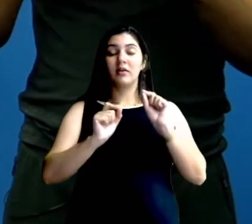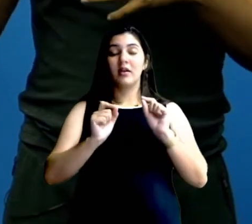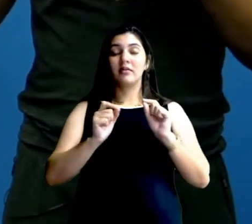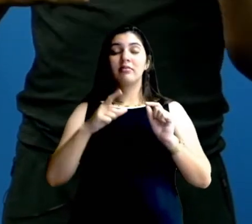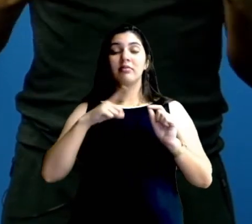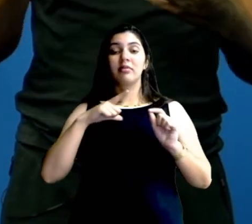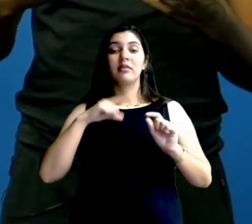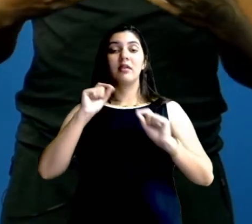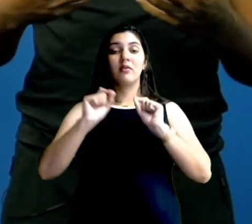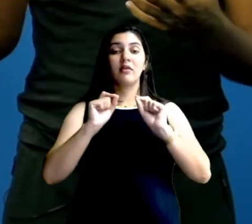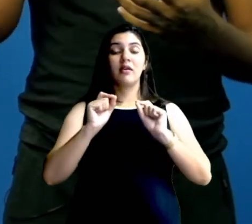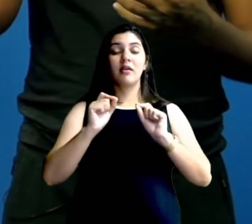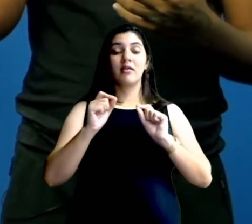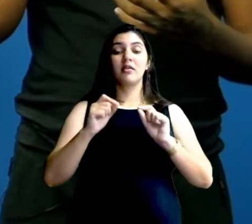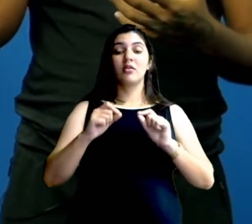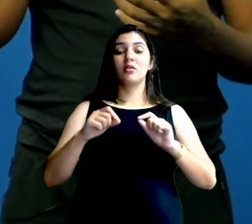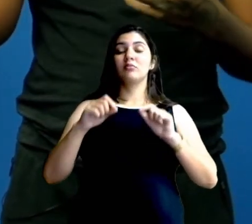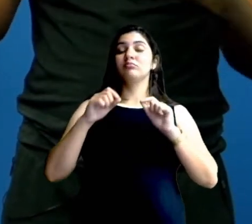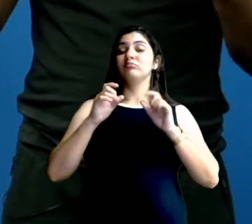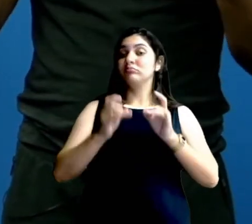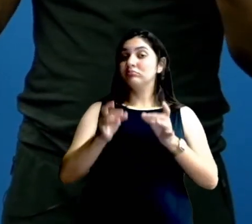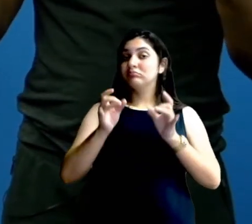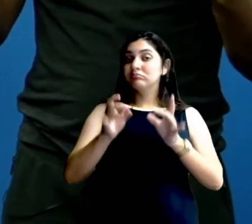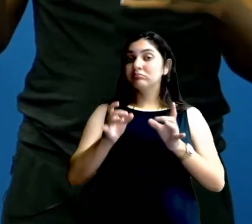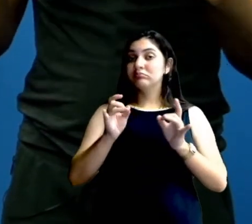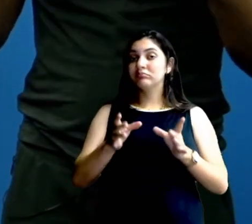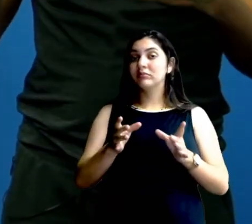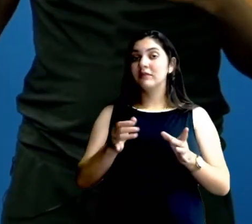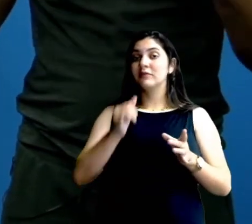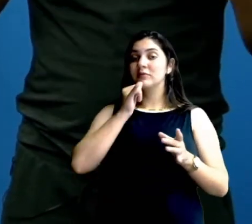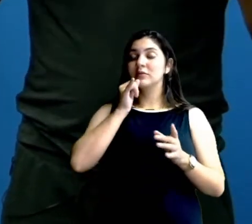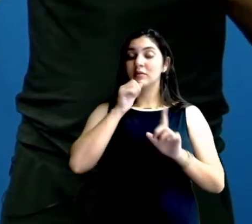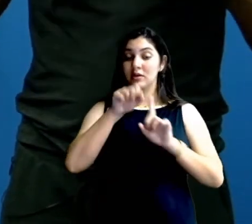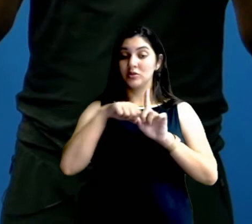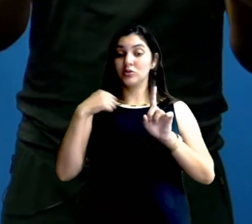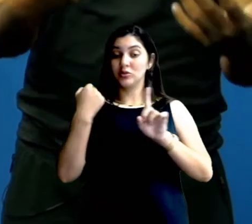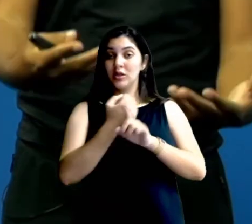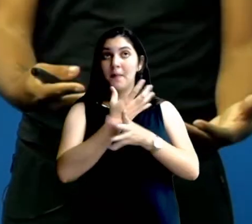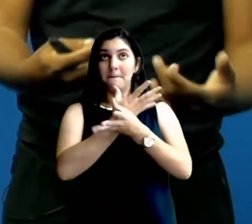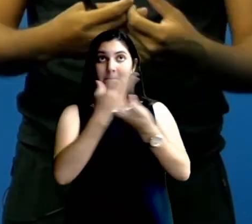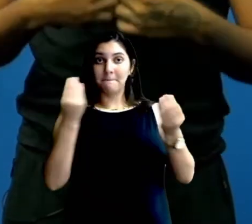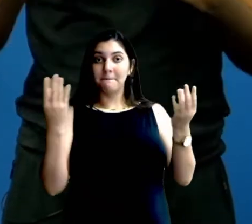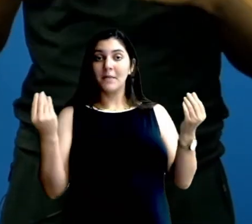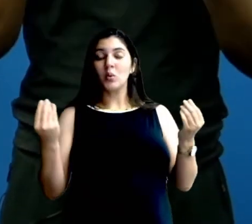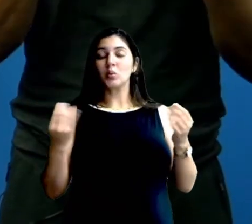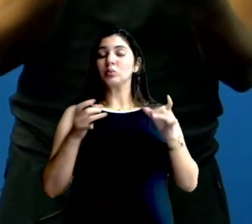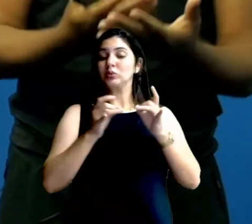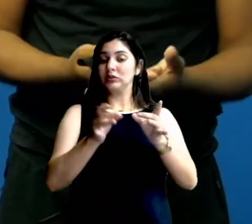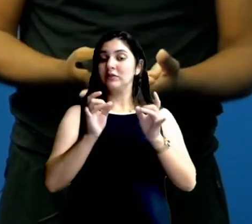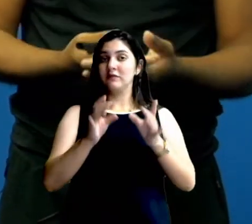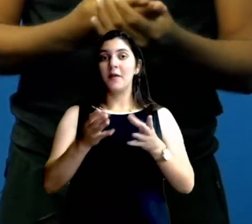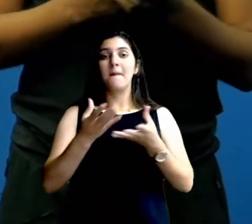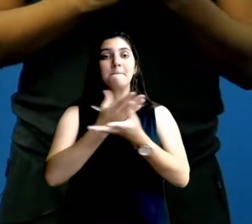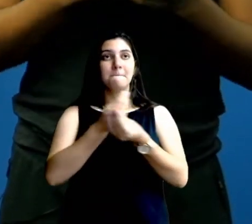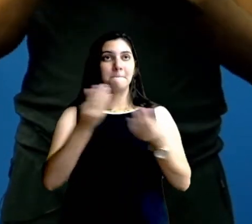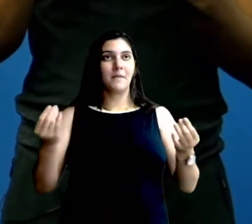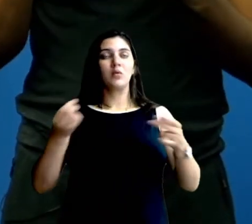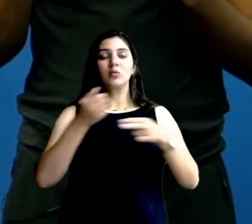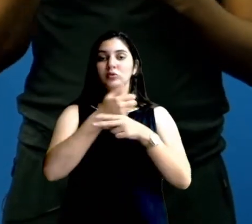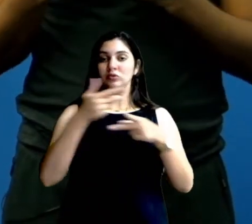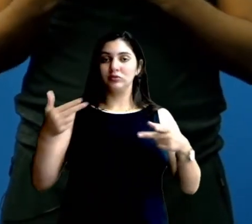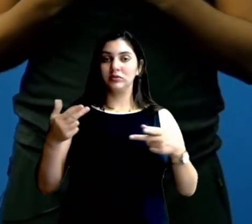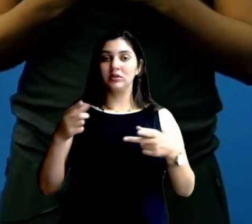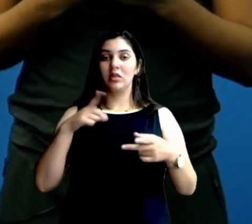florzinha do Comércio como eu falei para vocês era uma sociedade muito comercial eu vendia muitos produtos